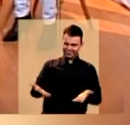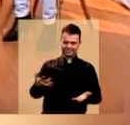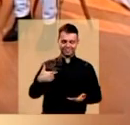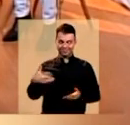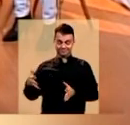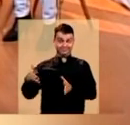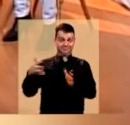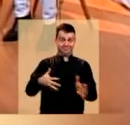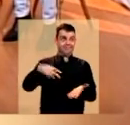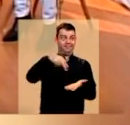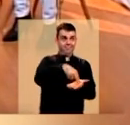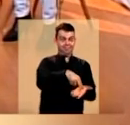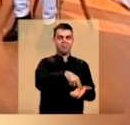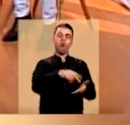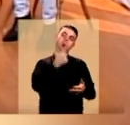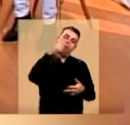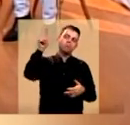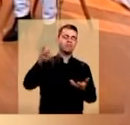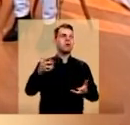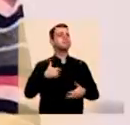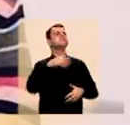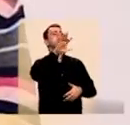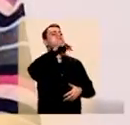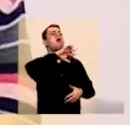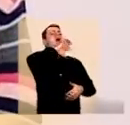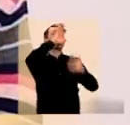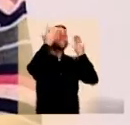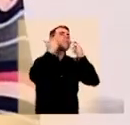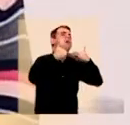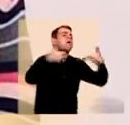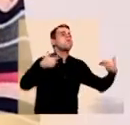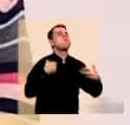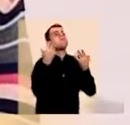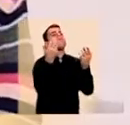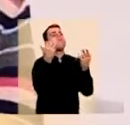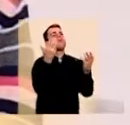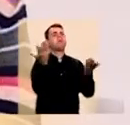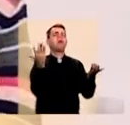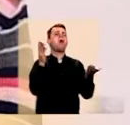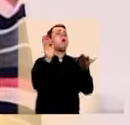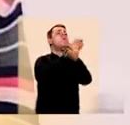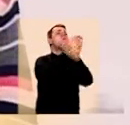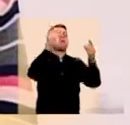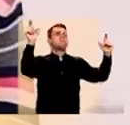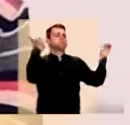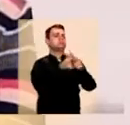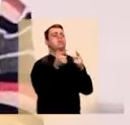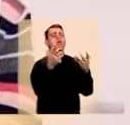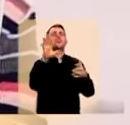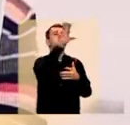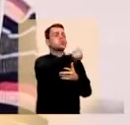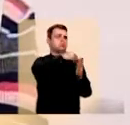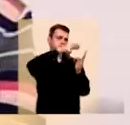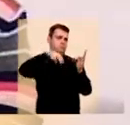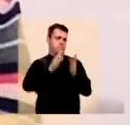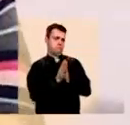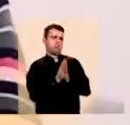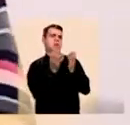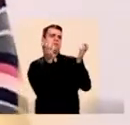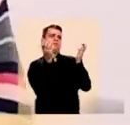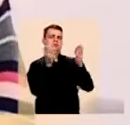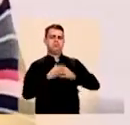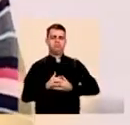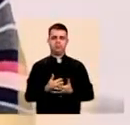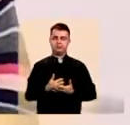ele chega e já fala isso. Outros falam assim, eu quero sobre os animais, porque tem uns animais em extinção, eu quero todos. Então eles